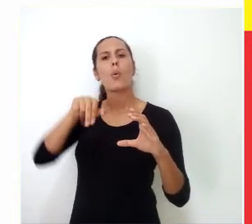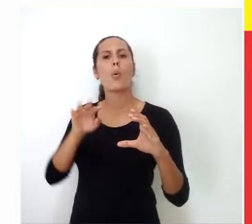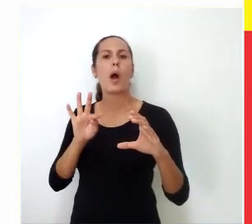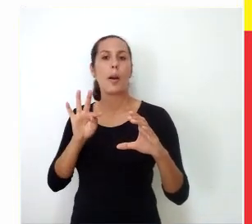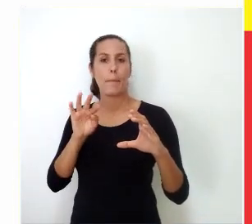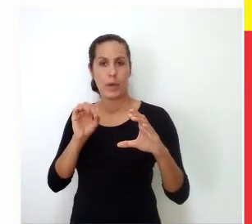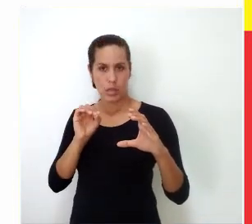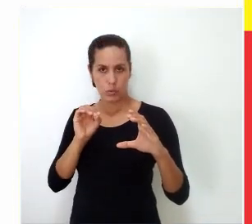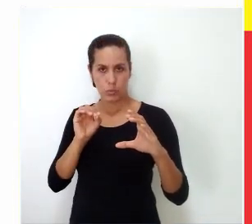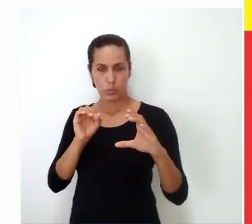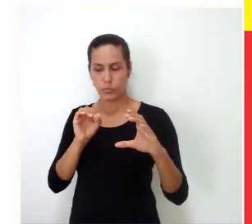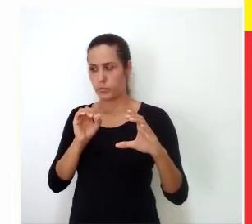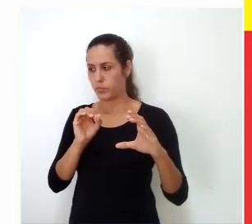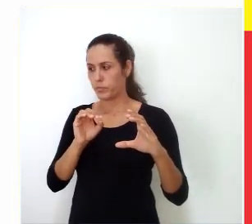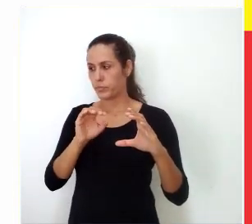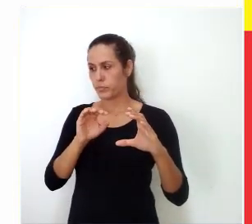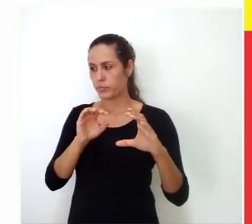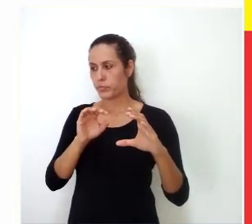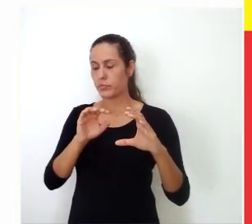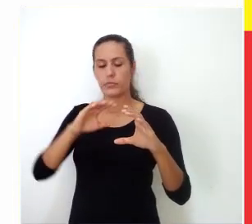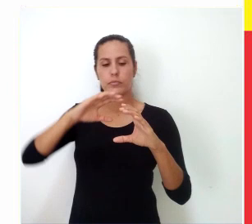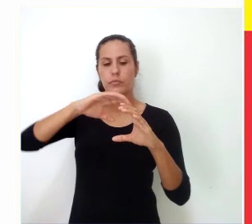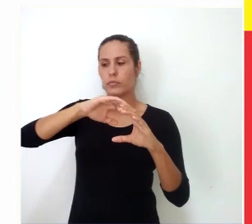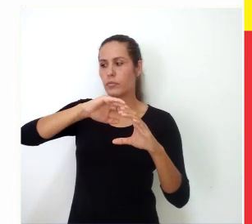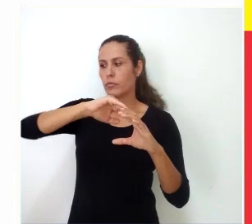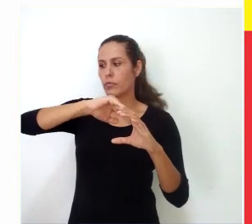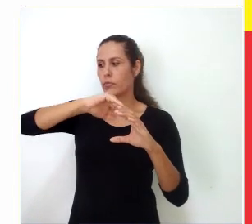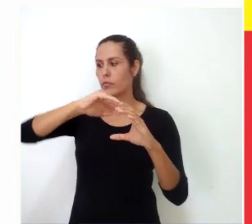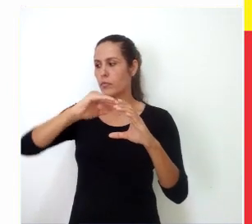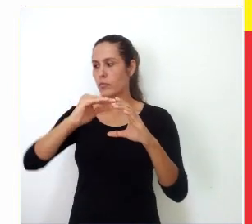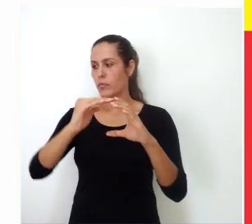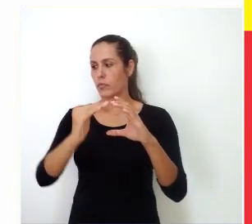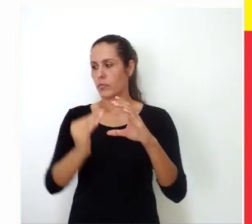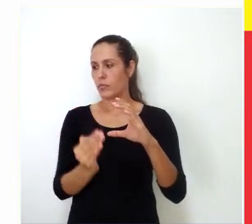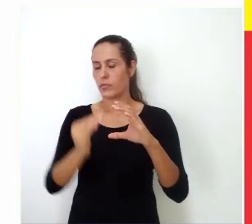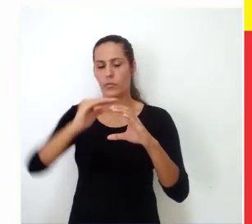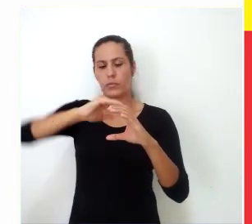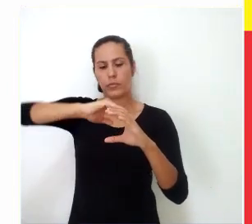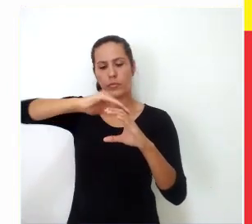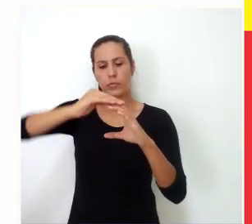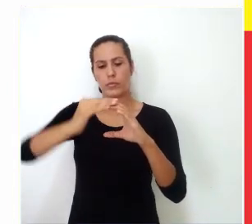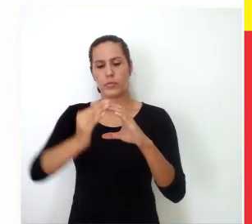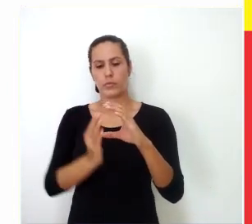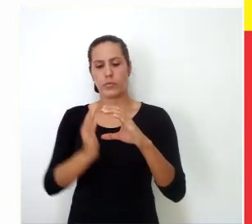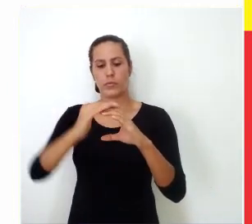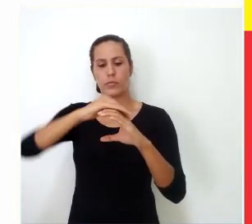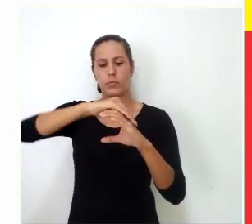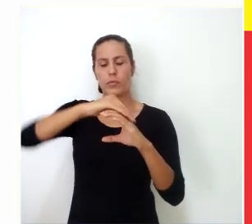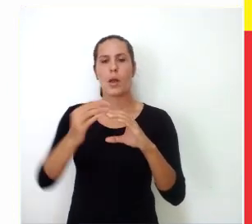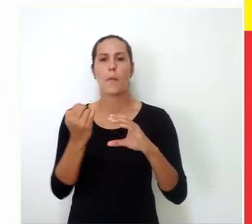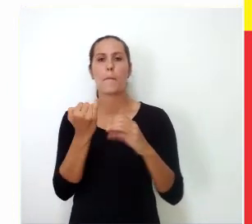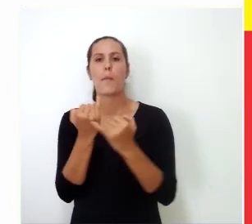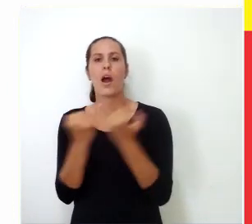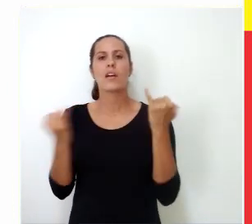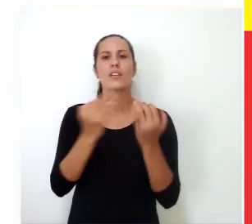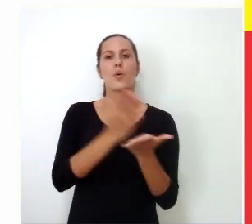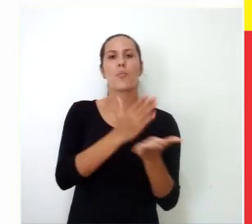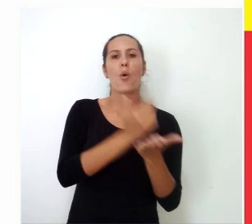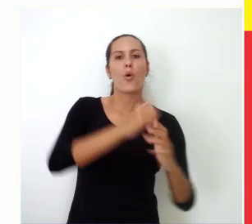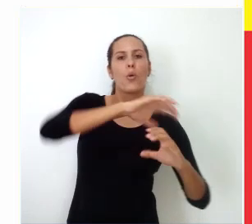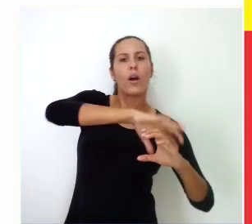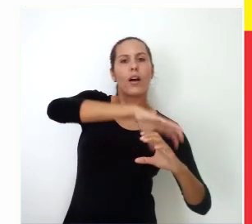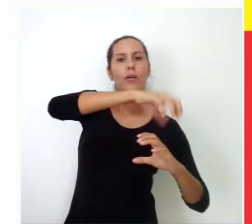certo? E a capa, a cobertura, vamos dizer assim, do bolo,